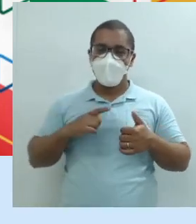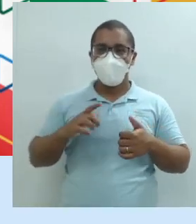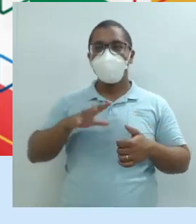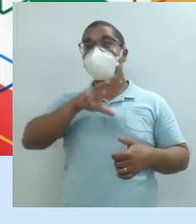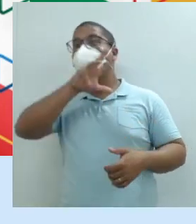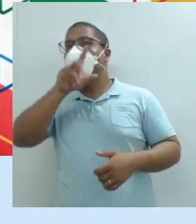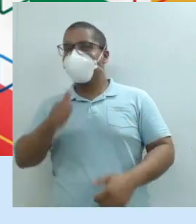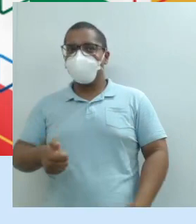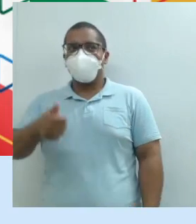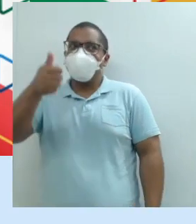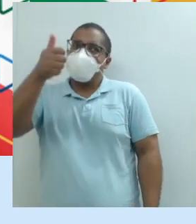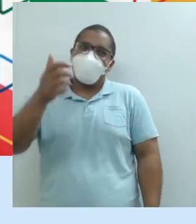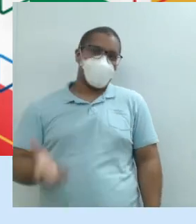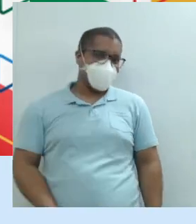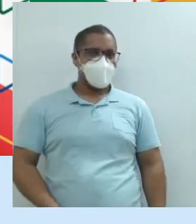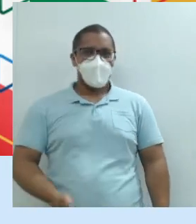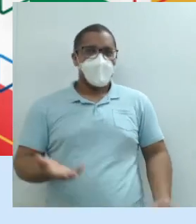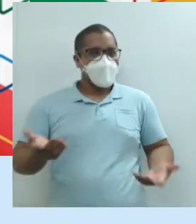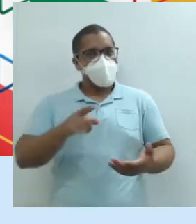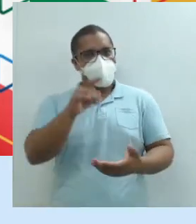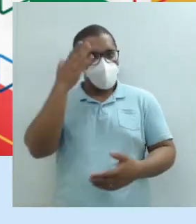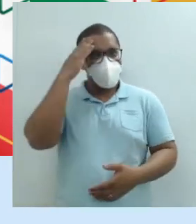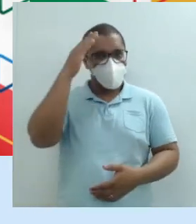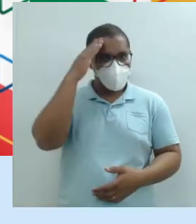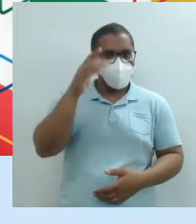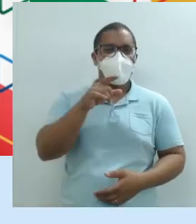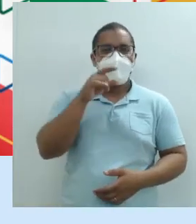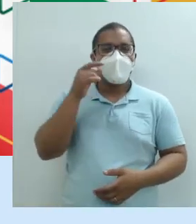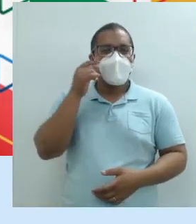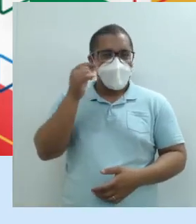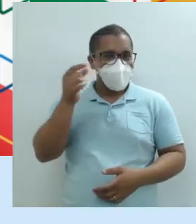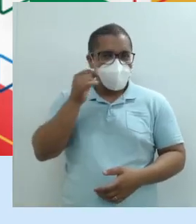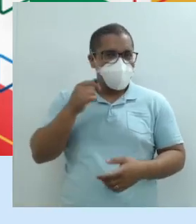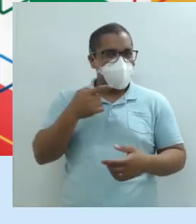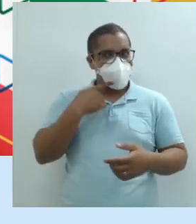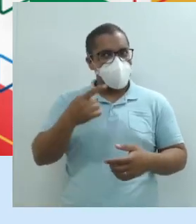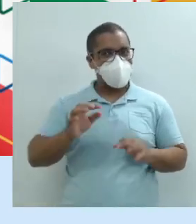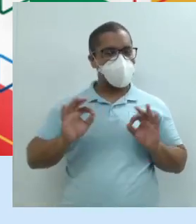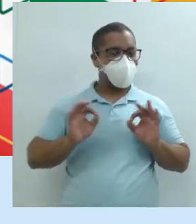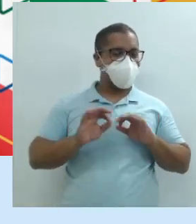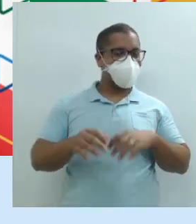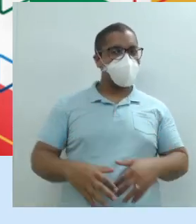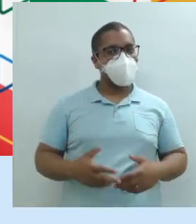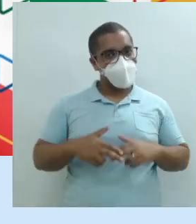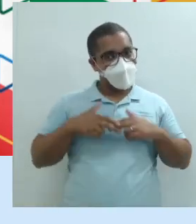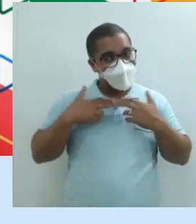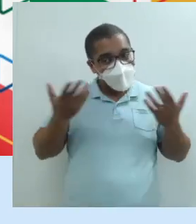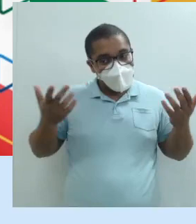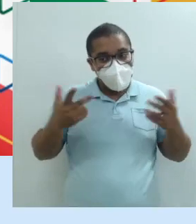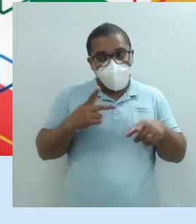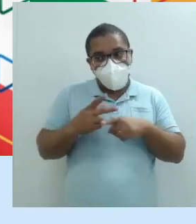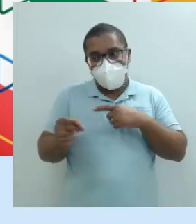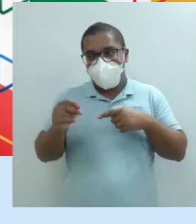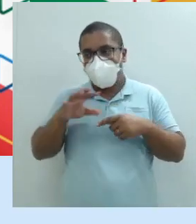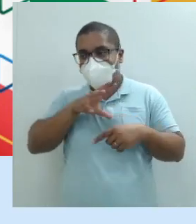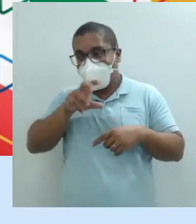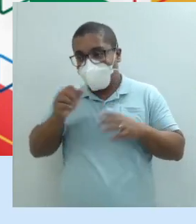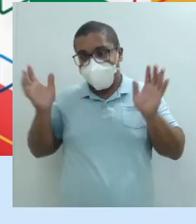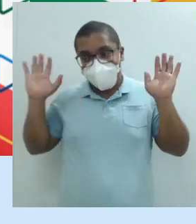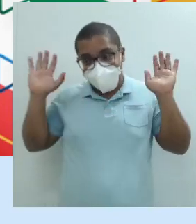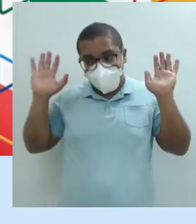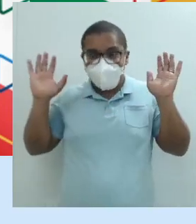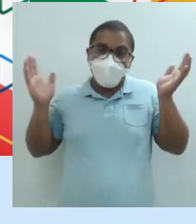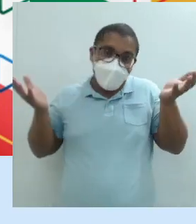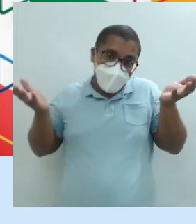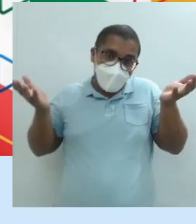Sport. Tá tudo bem, agora vocês entendem porque eu não quero mencionar o Náutico. Pois pronto. É isso.